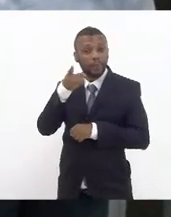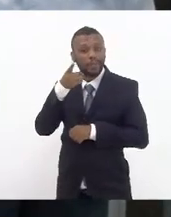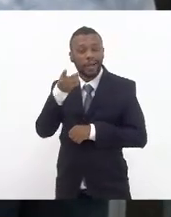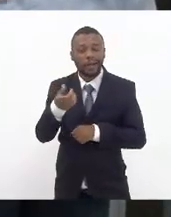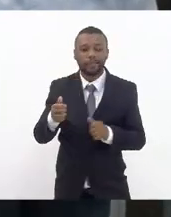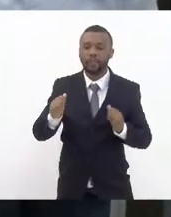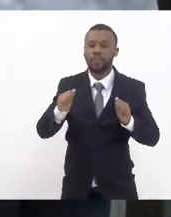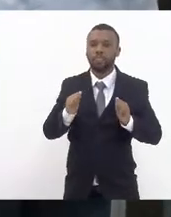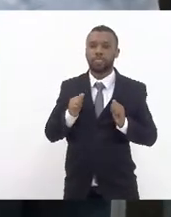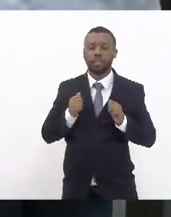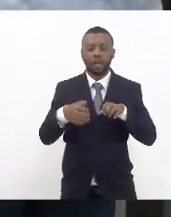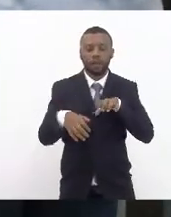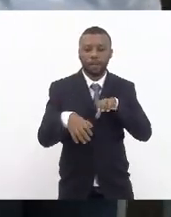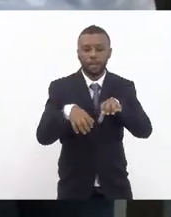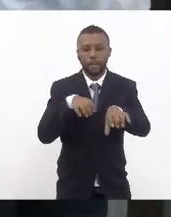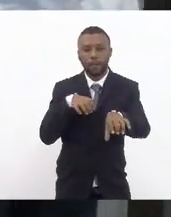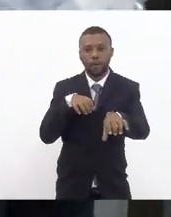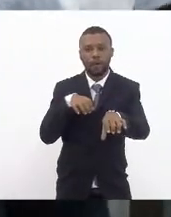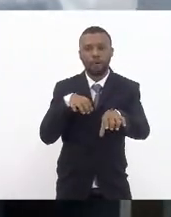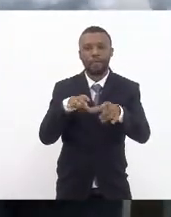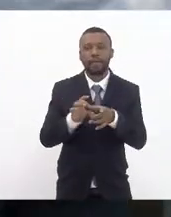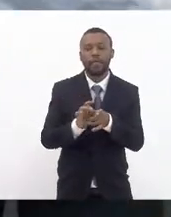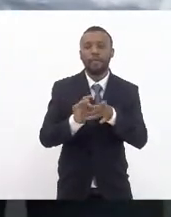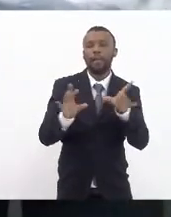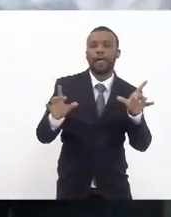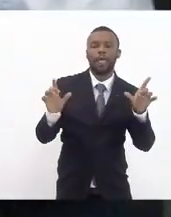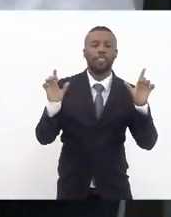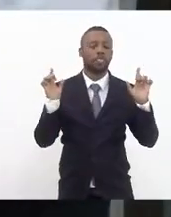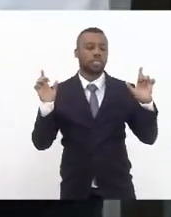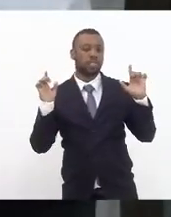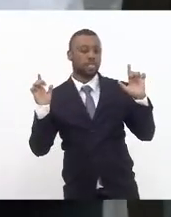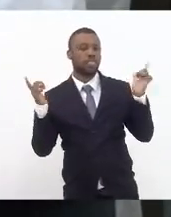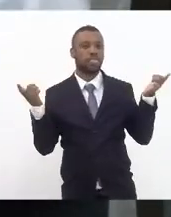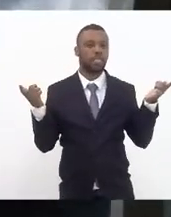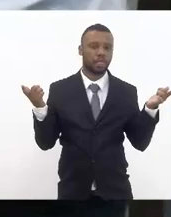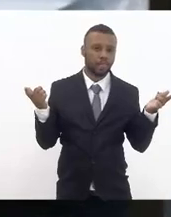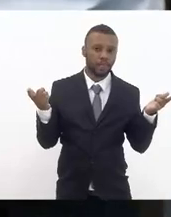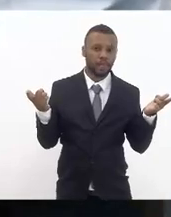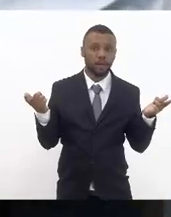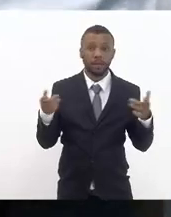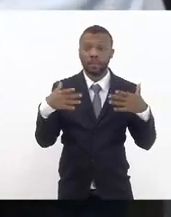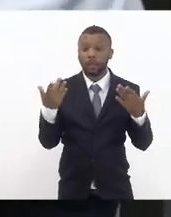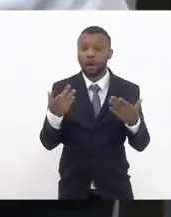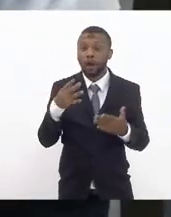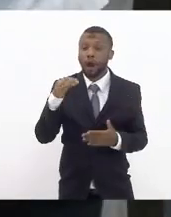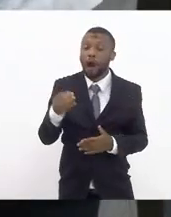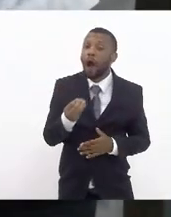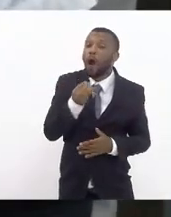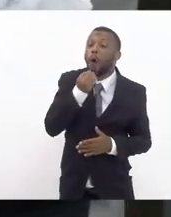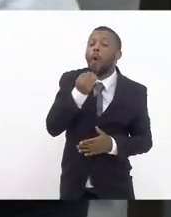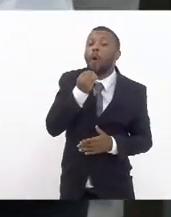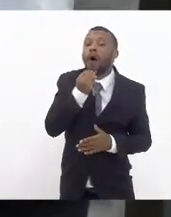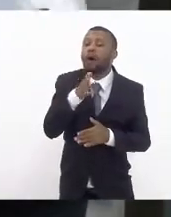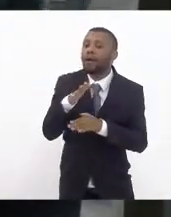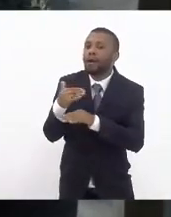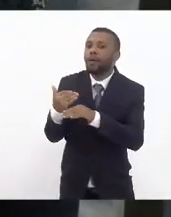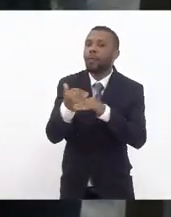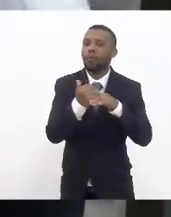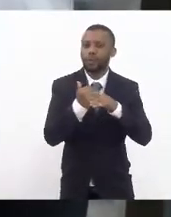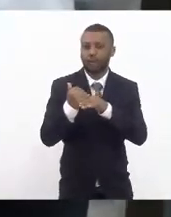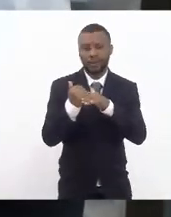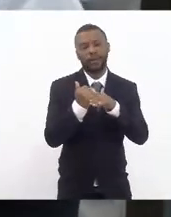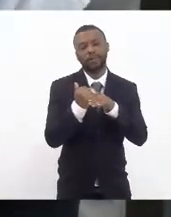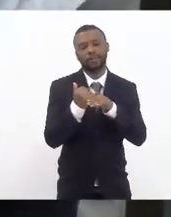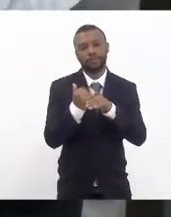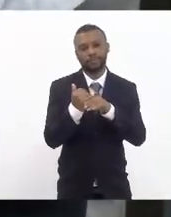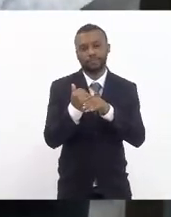remota, fazendo o que quiserem das suas vidas. A igualdade de oportunidades tem que